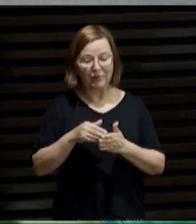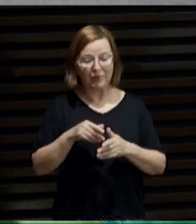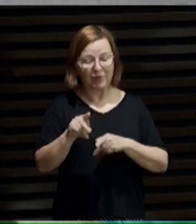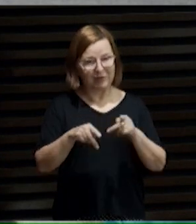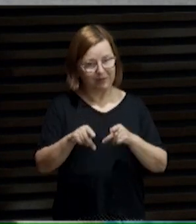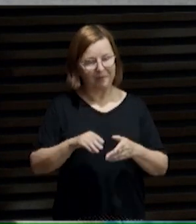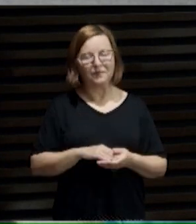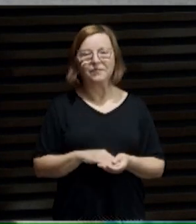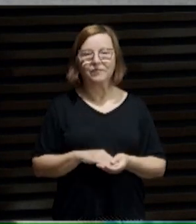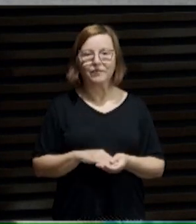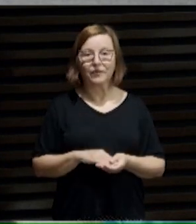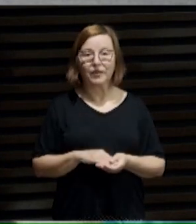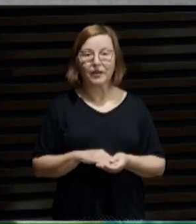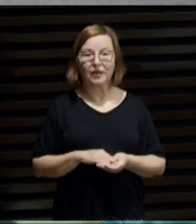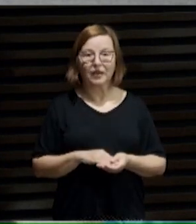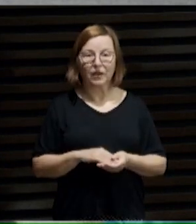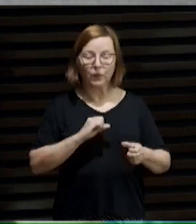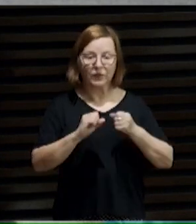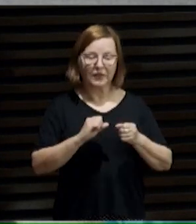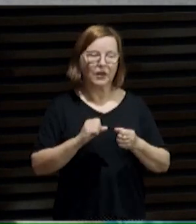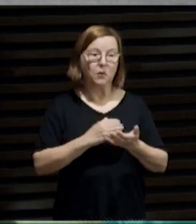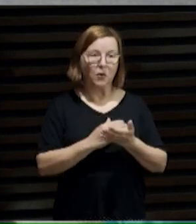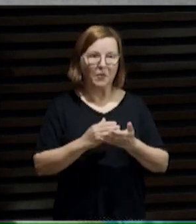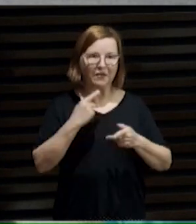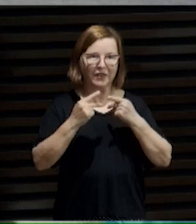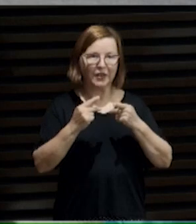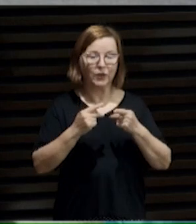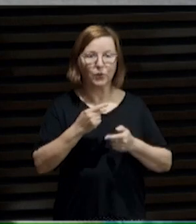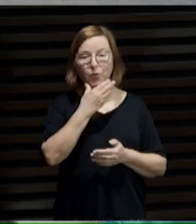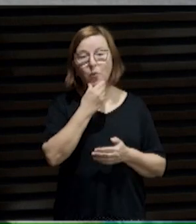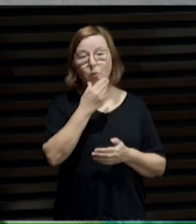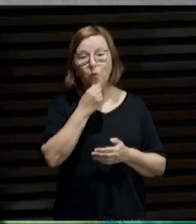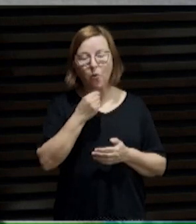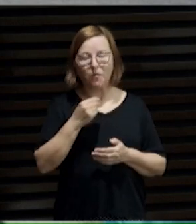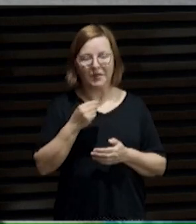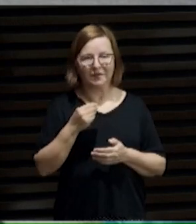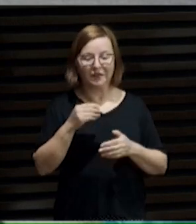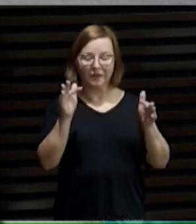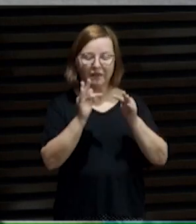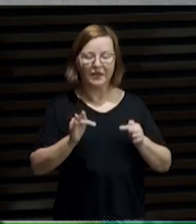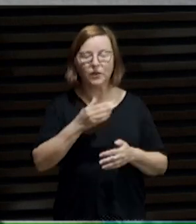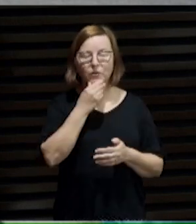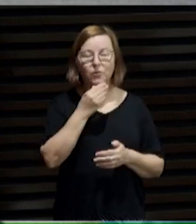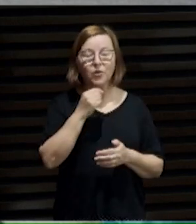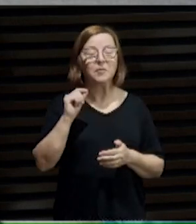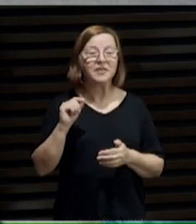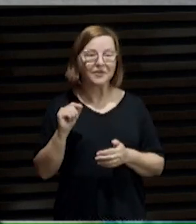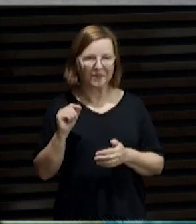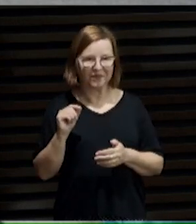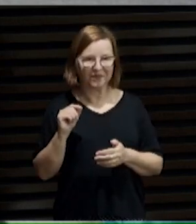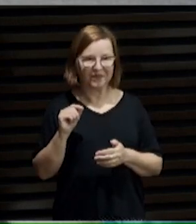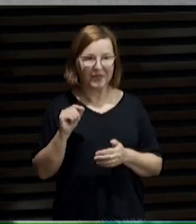começa falando sobre o homem da casa. Bem-aventurado o homem que. Bem-aventurado